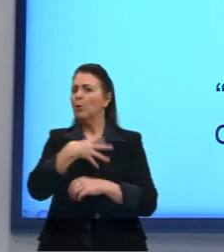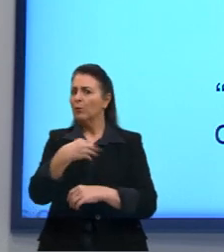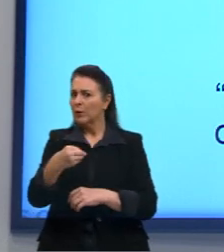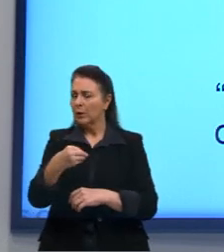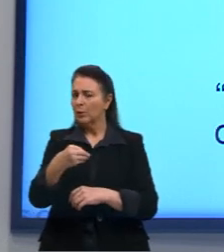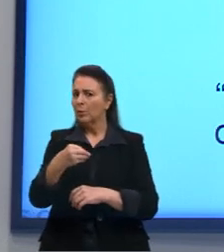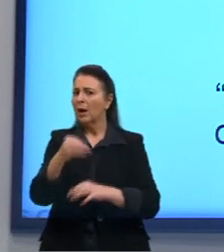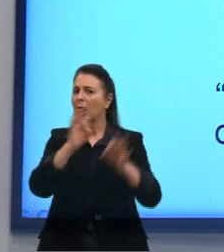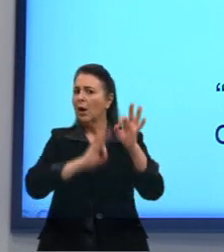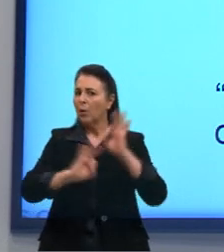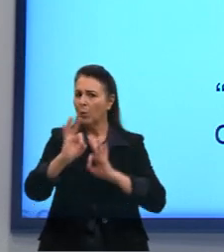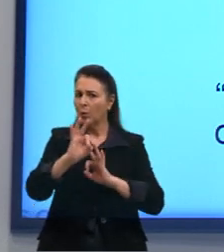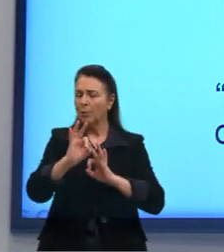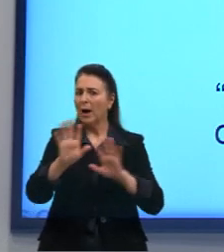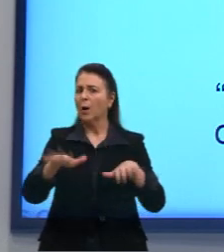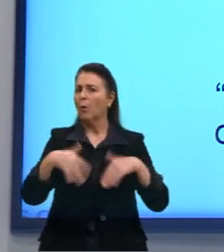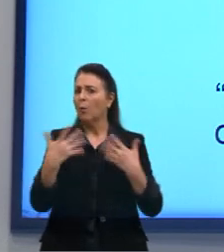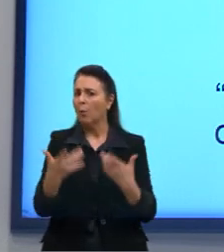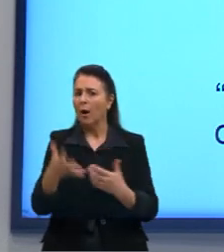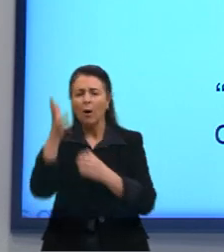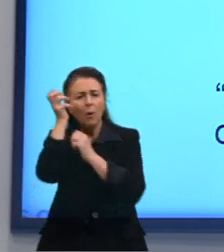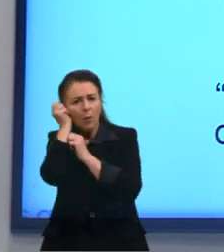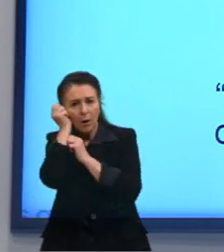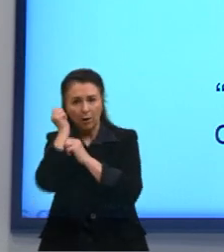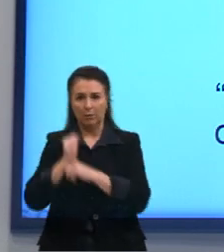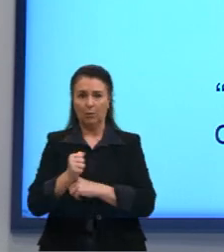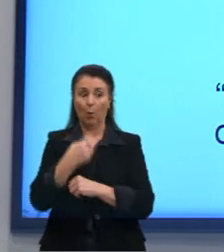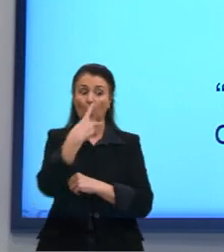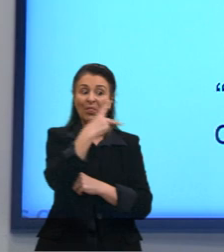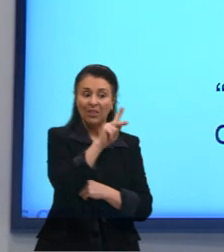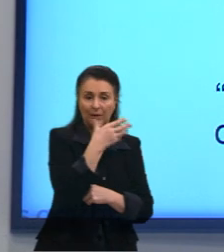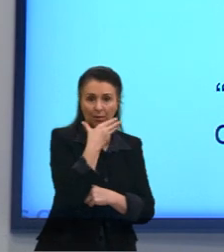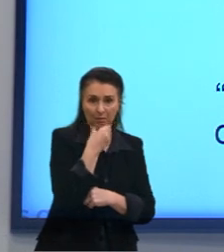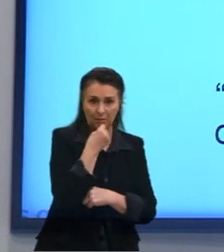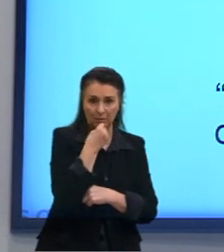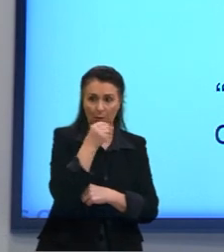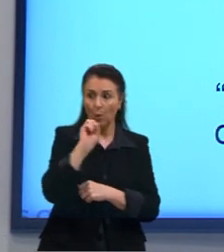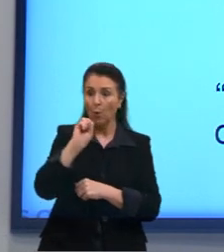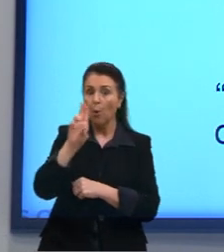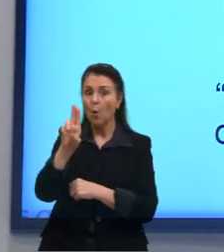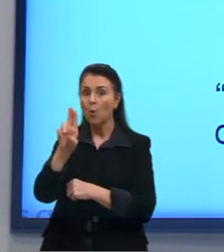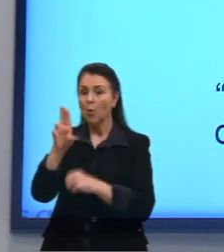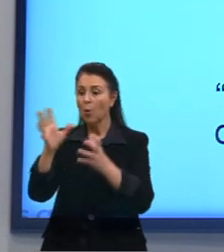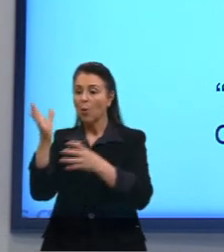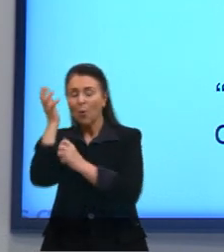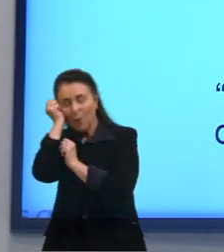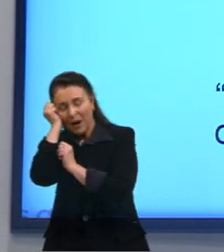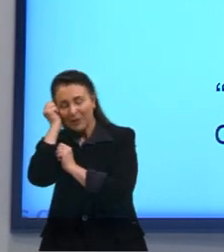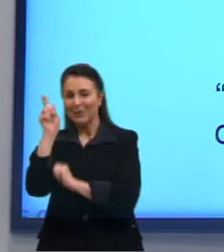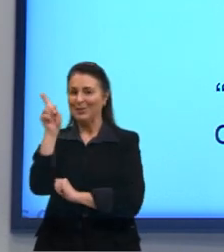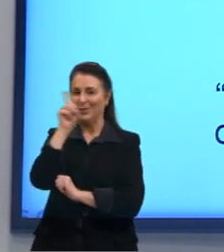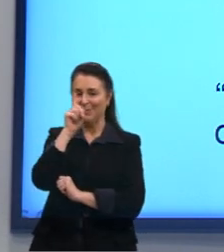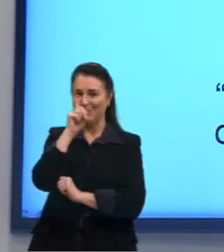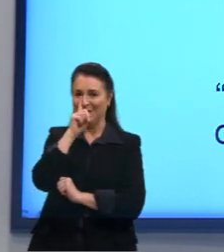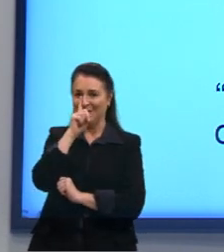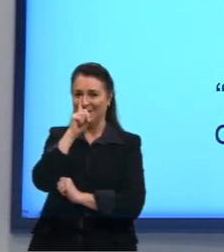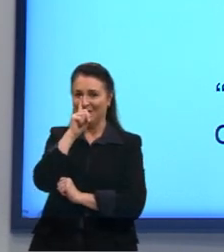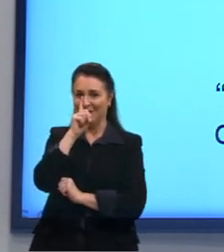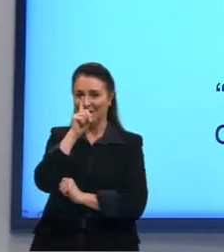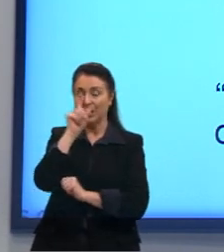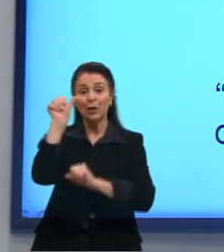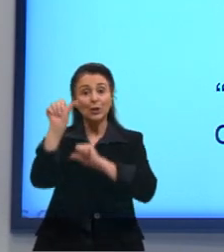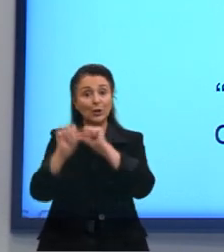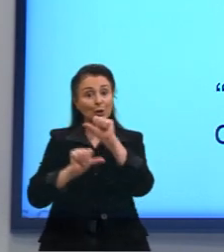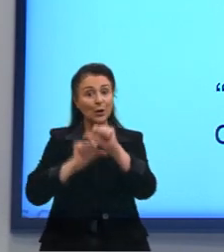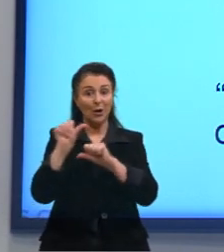da mãe né pela frase a gente não consegue determinar como é que a gente resolve isso a gente troca o